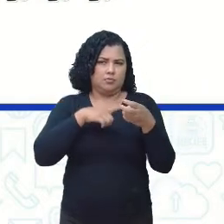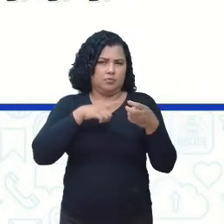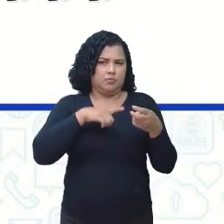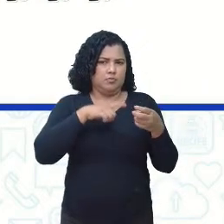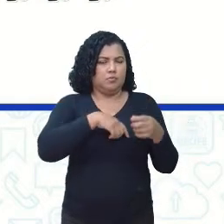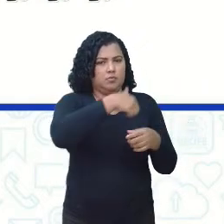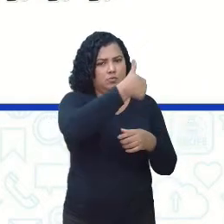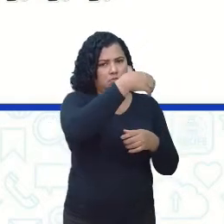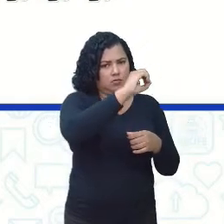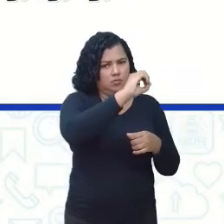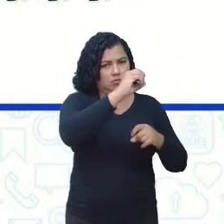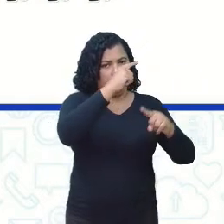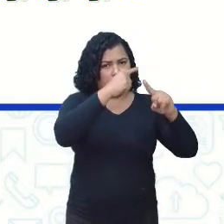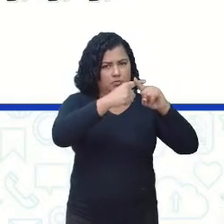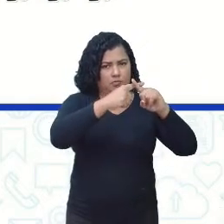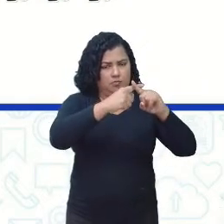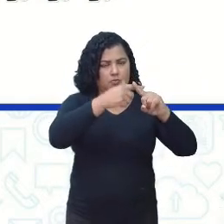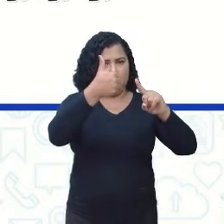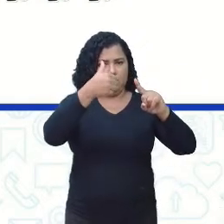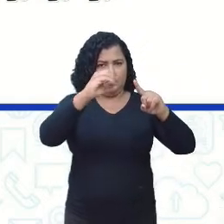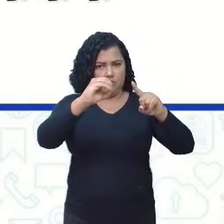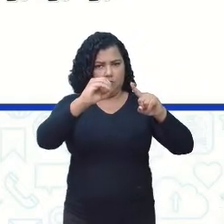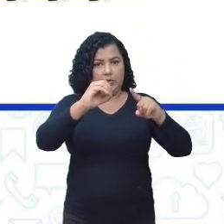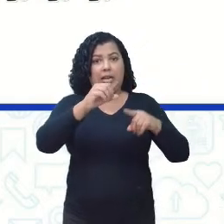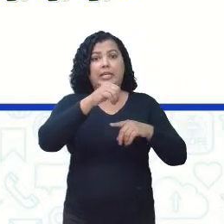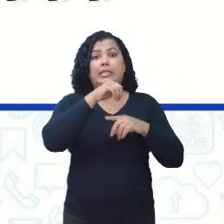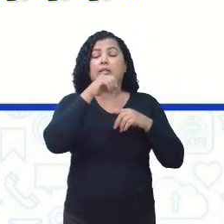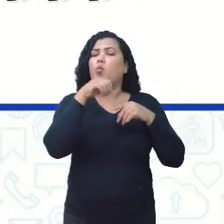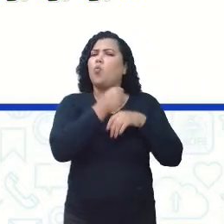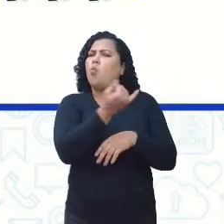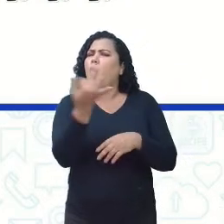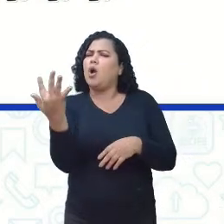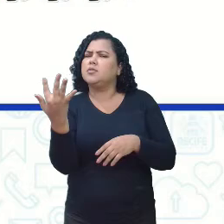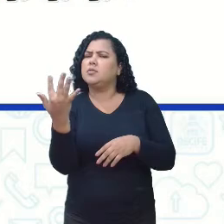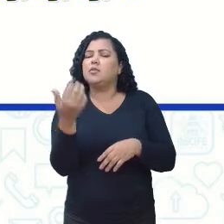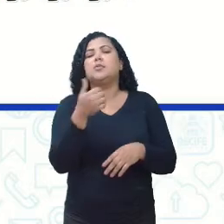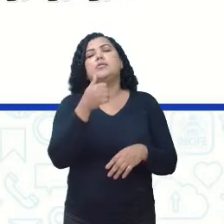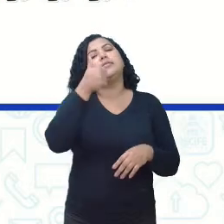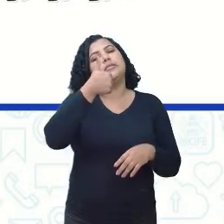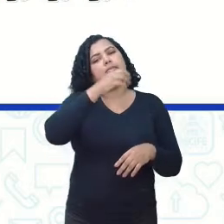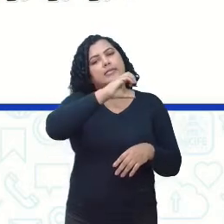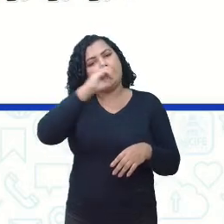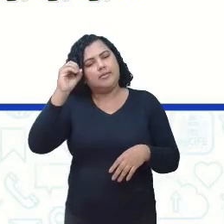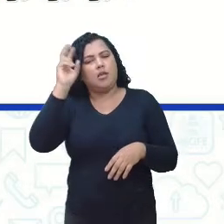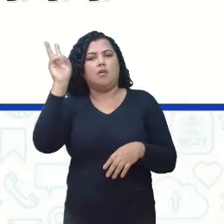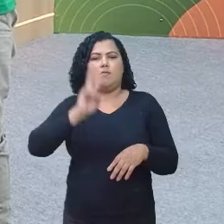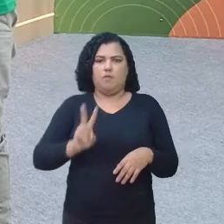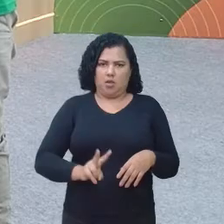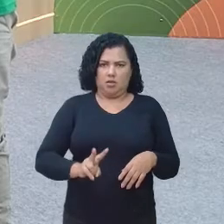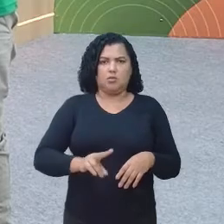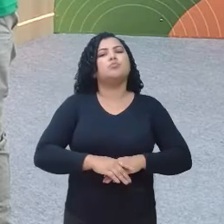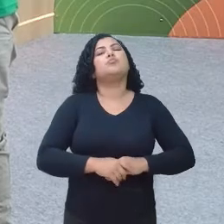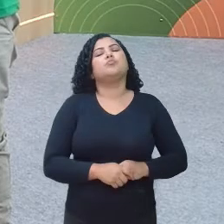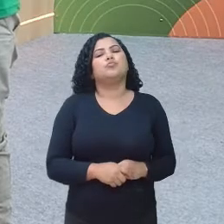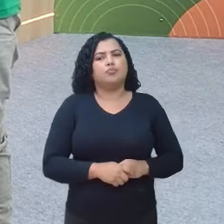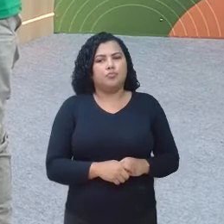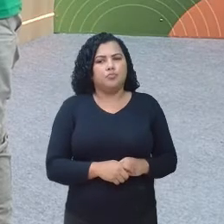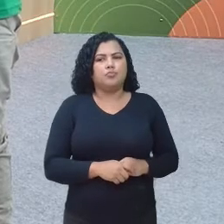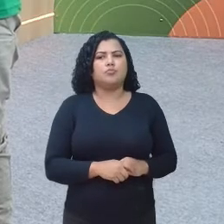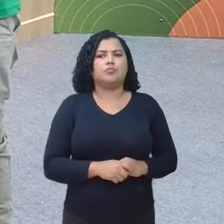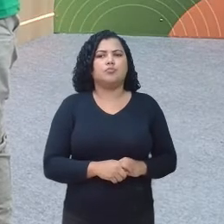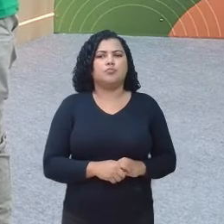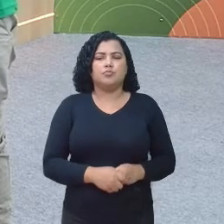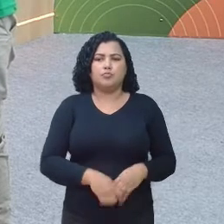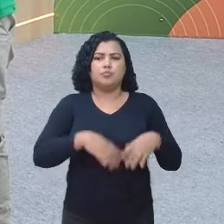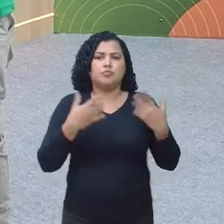número 10 multiplicado por ele mesmo 100 vezes, que eu coloquei ali embaixo. Então é o 10 vezes 10, 100 vezes.